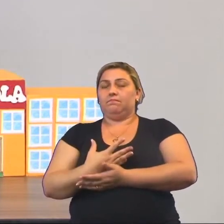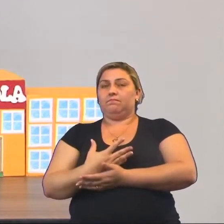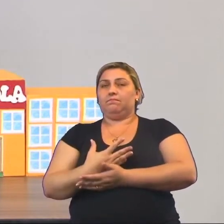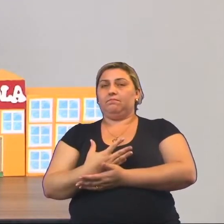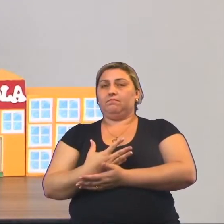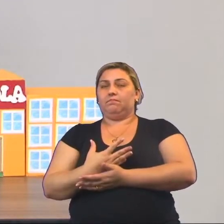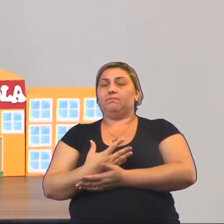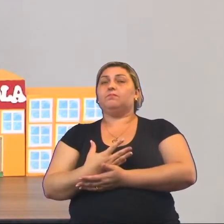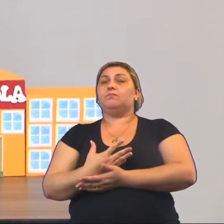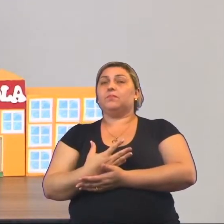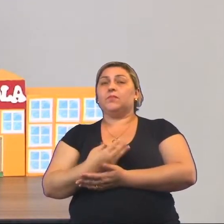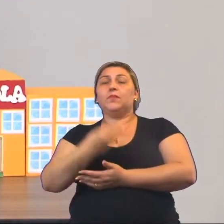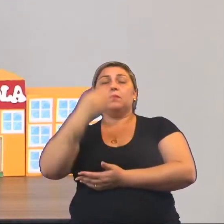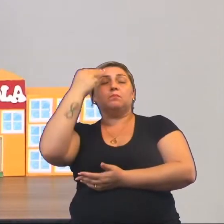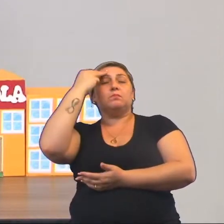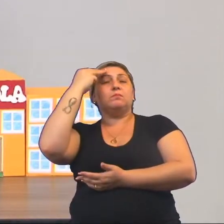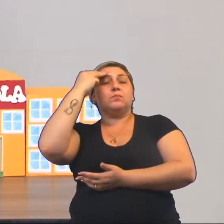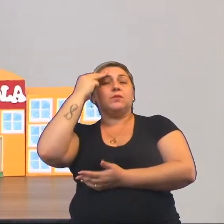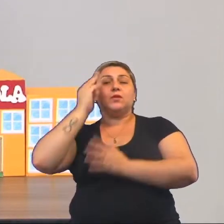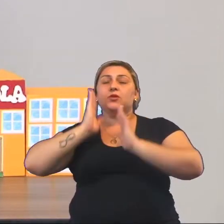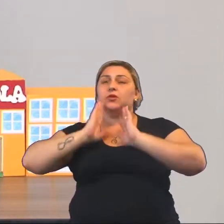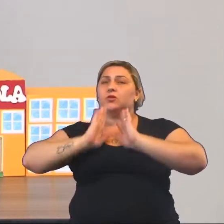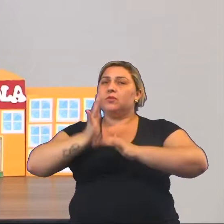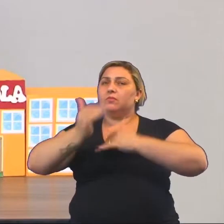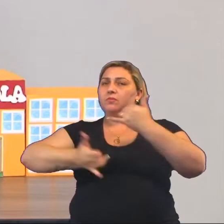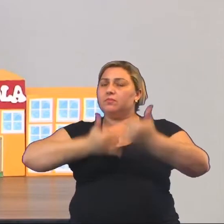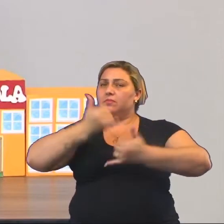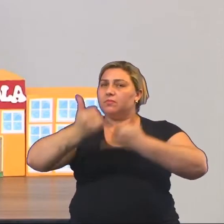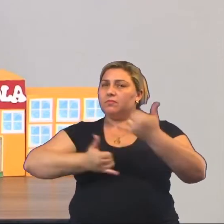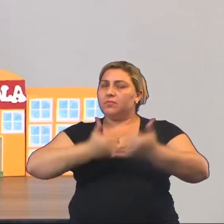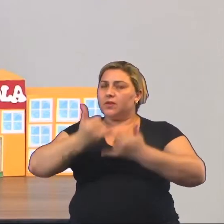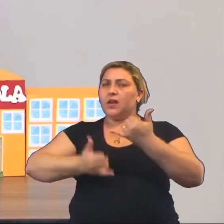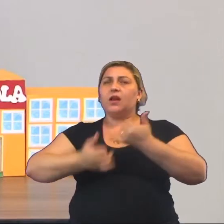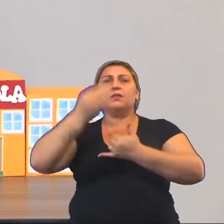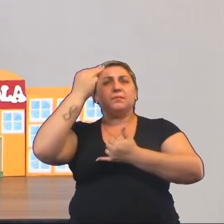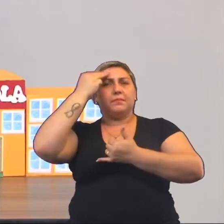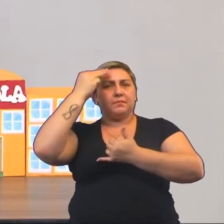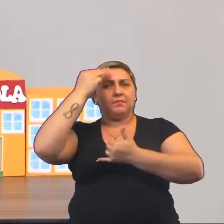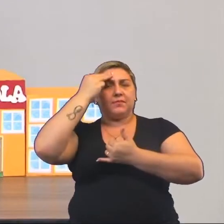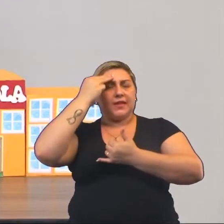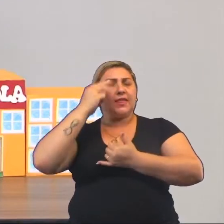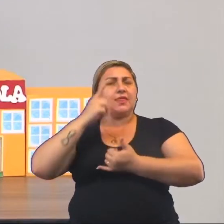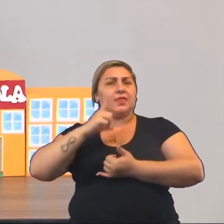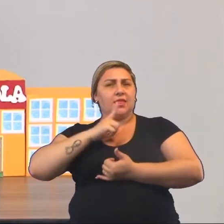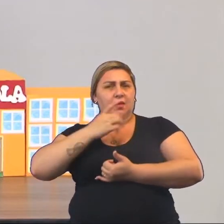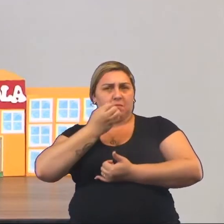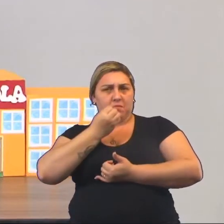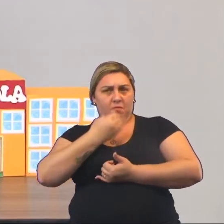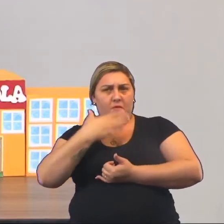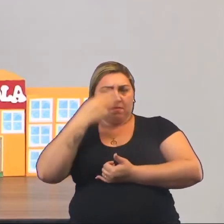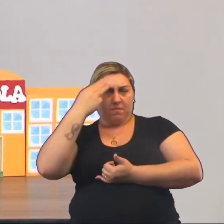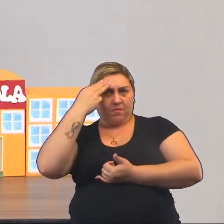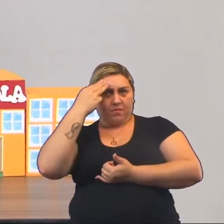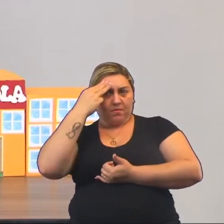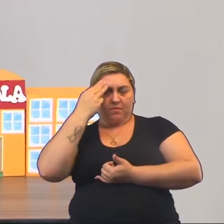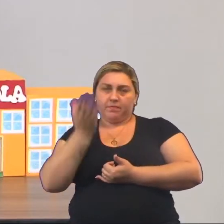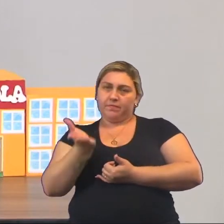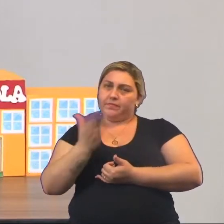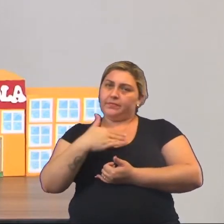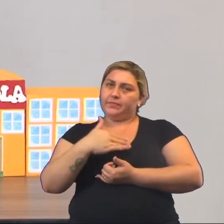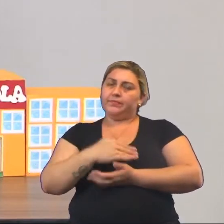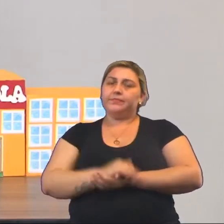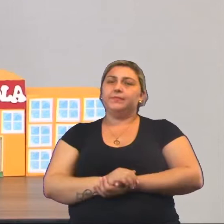da memória. Vocês já brincaram de jogo da memória? Vocês têm uma memória boa? Então vamos